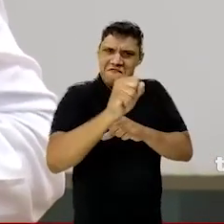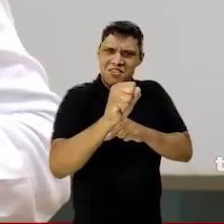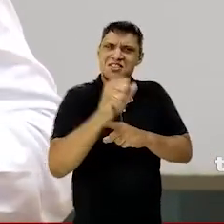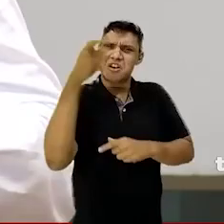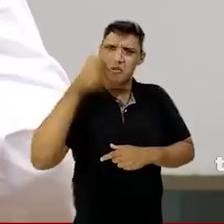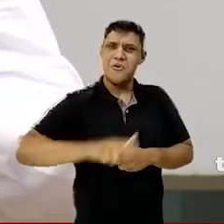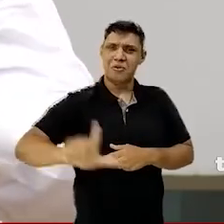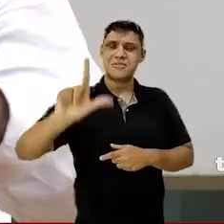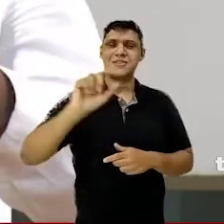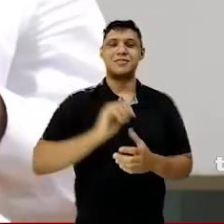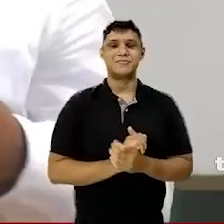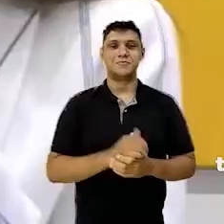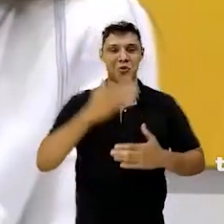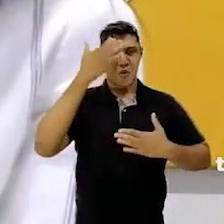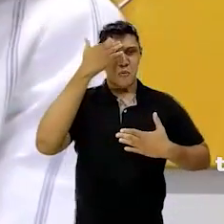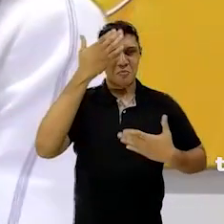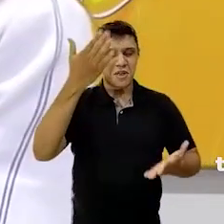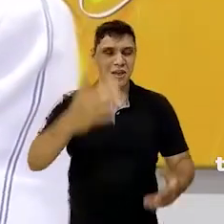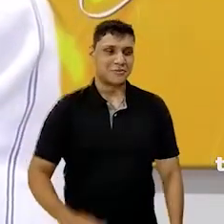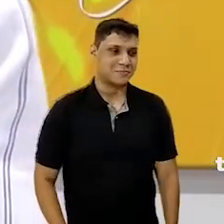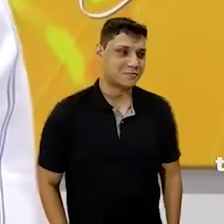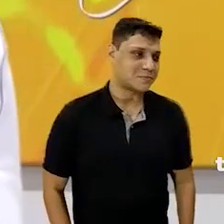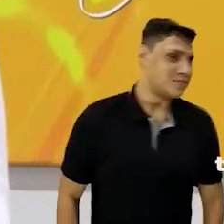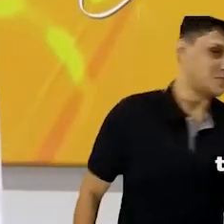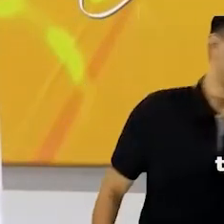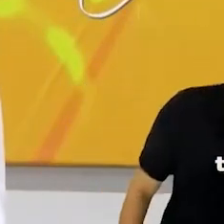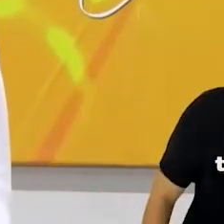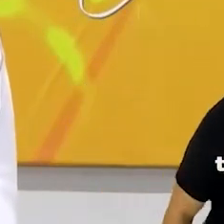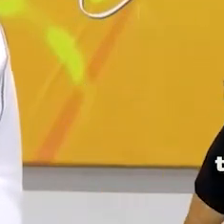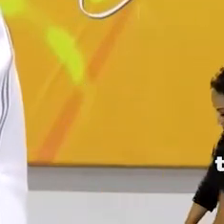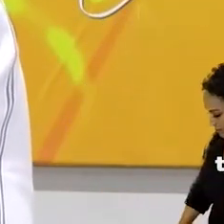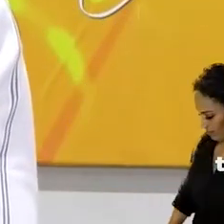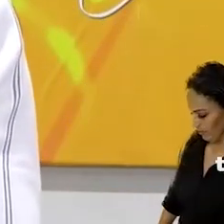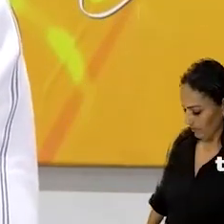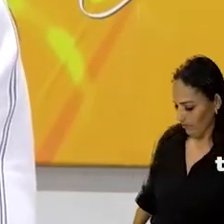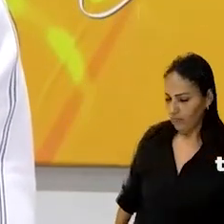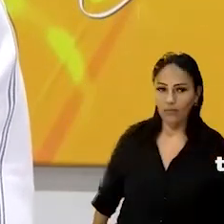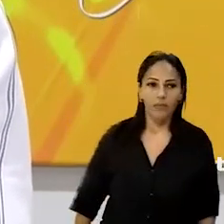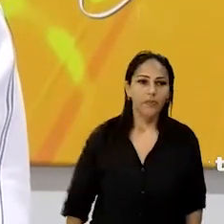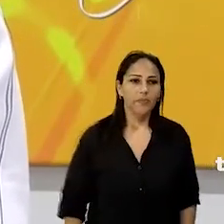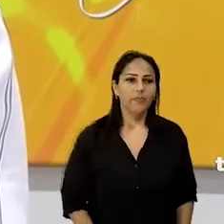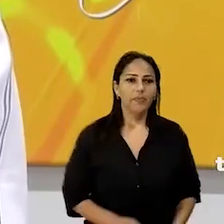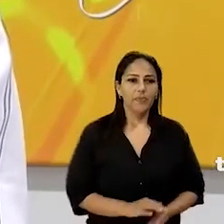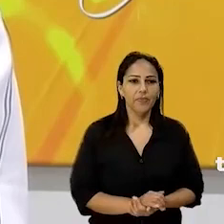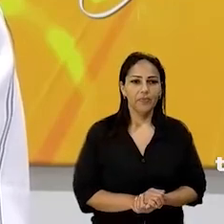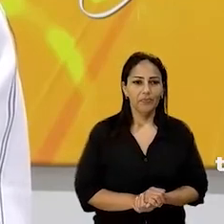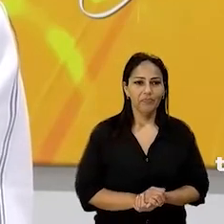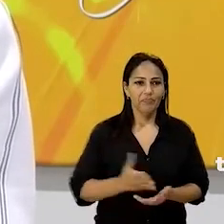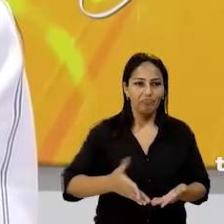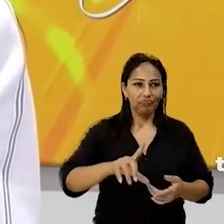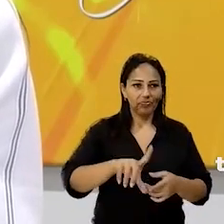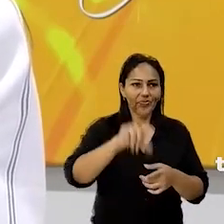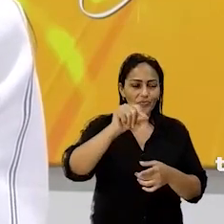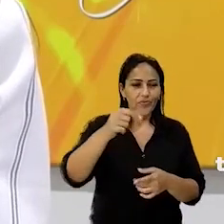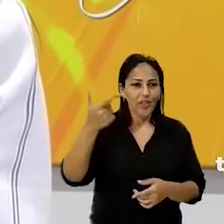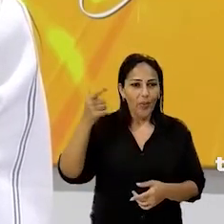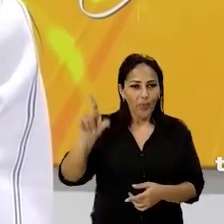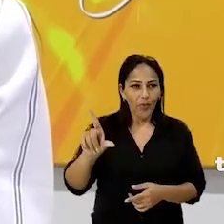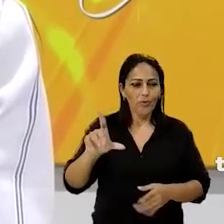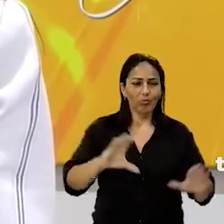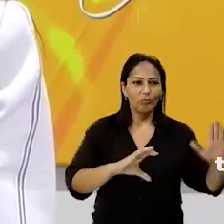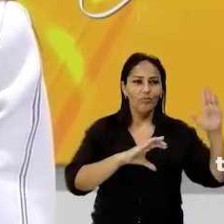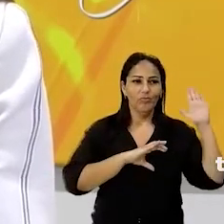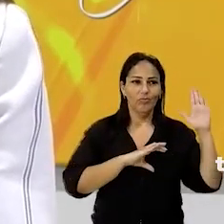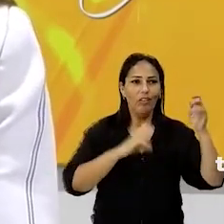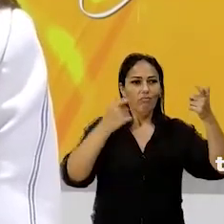batalha. Obrigada, candidato. Pode se dirigir ao seu local. Vamos agora sortear o próximo candidato a trazer as